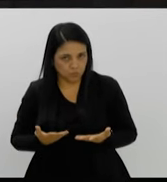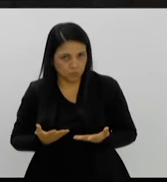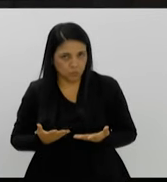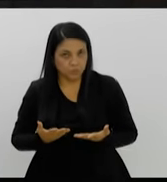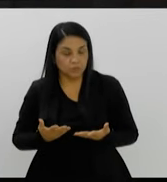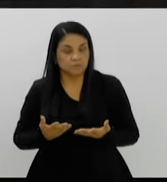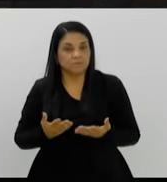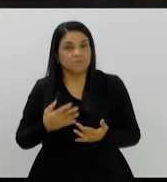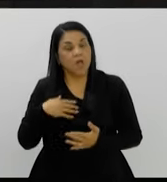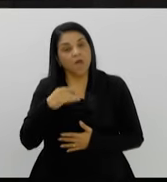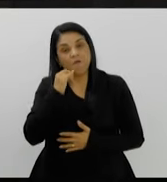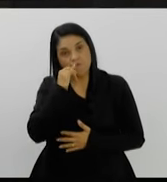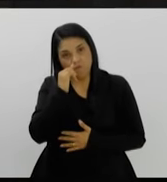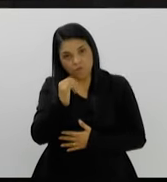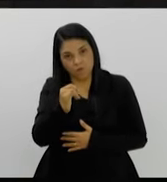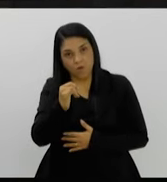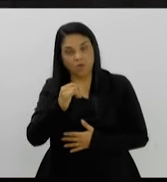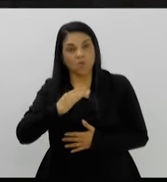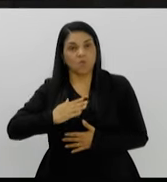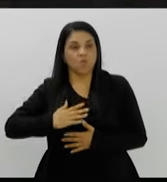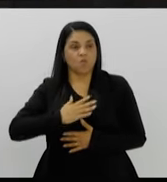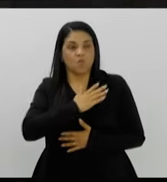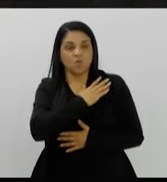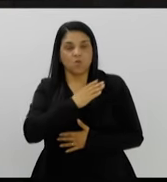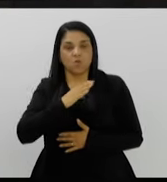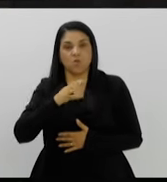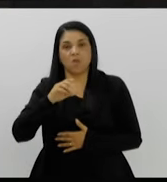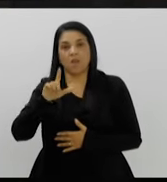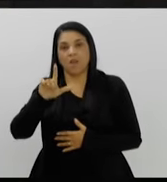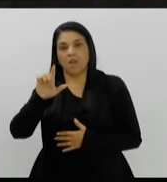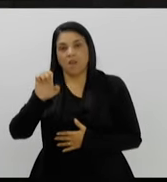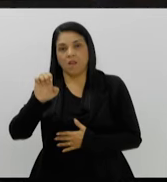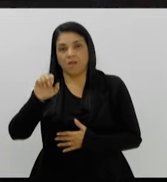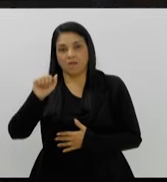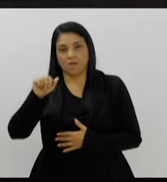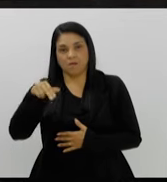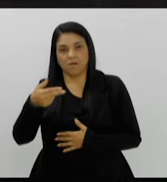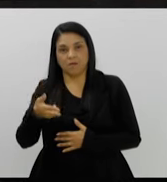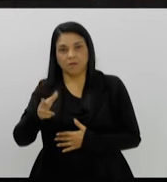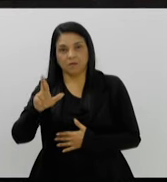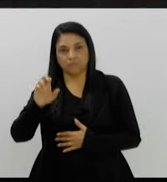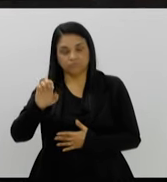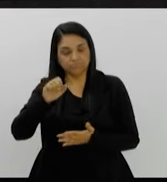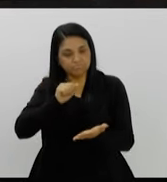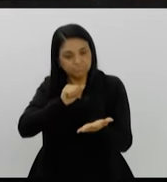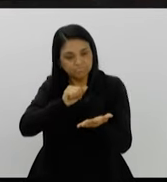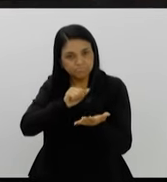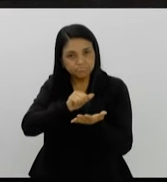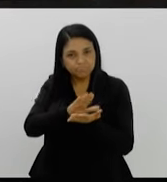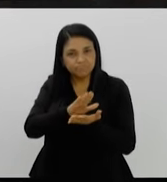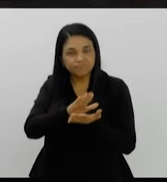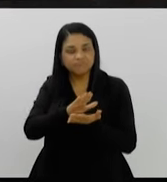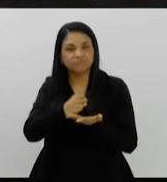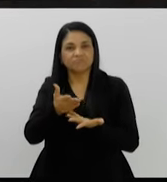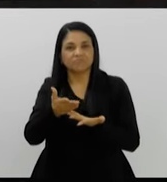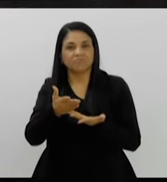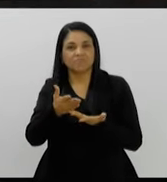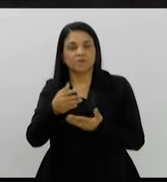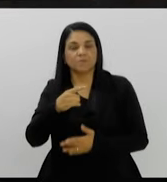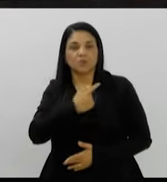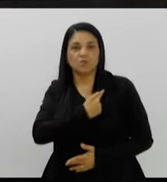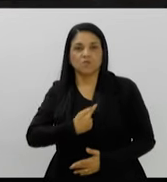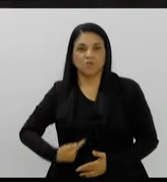mas dizer que Coronel Leandro foi covardemente exonerado pelo Governador Cláudio